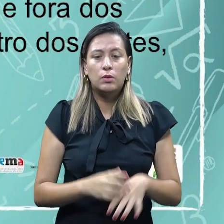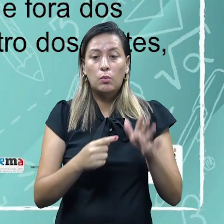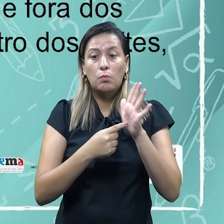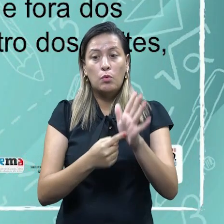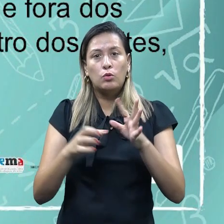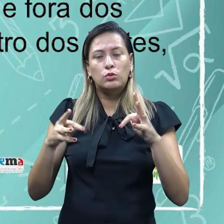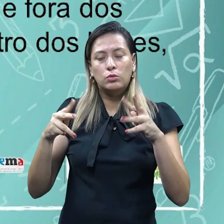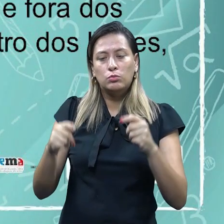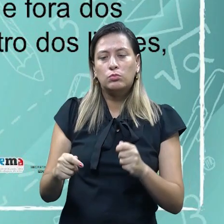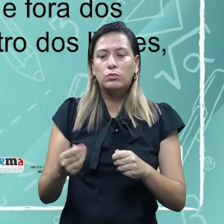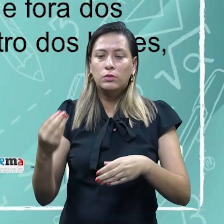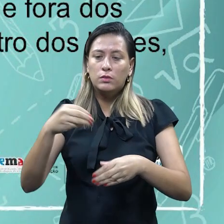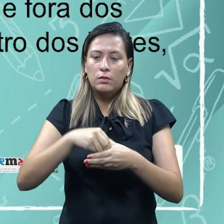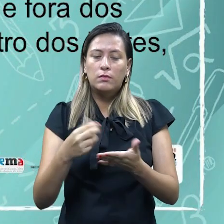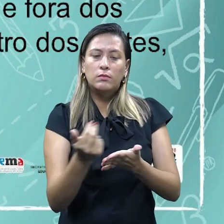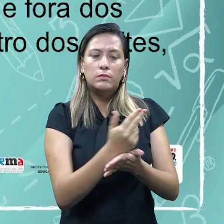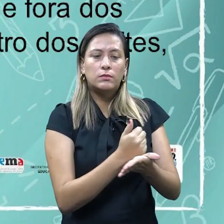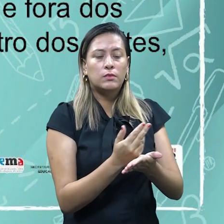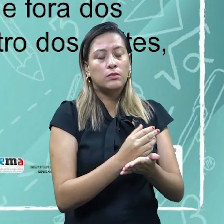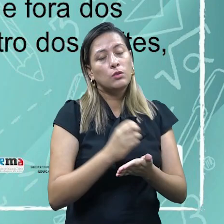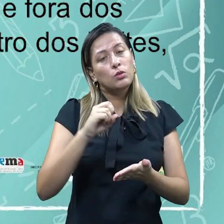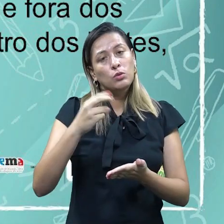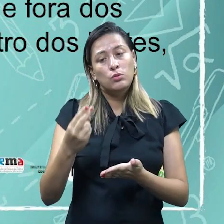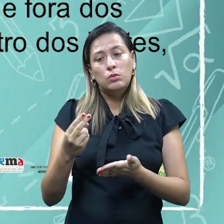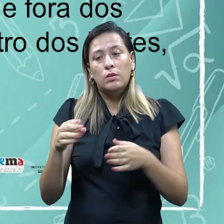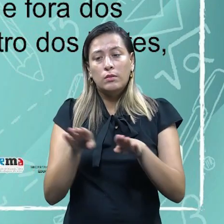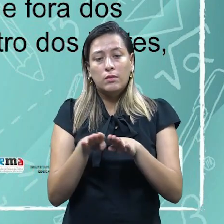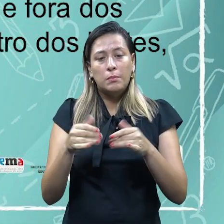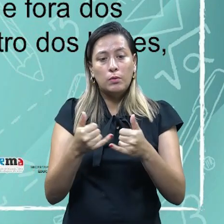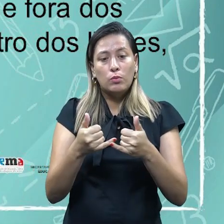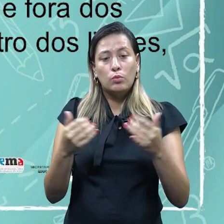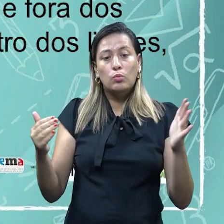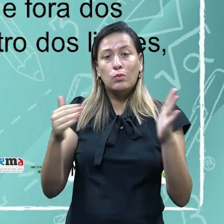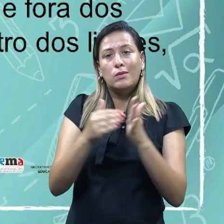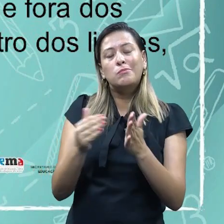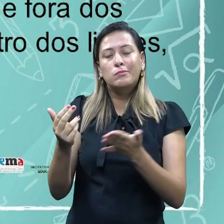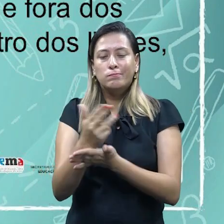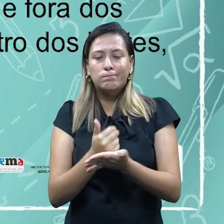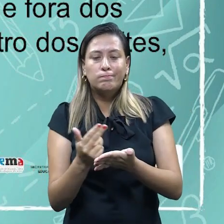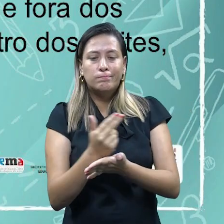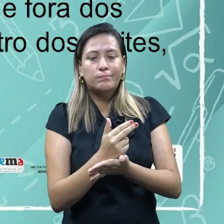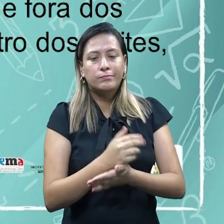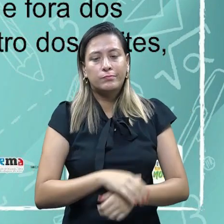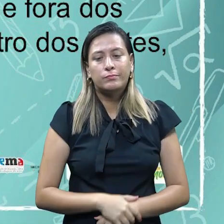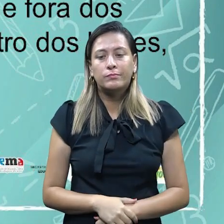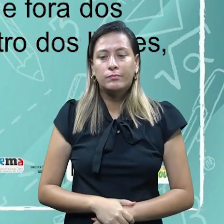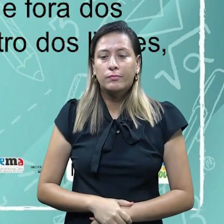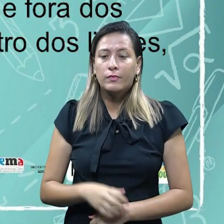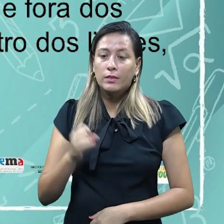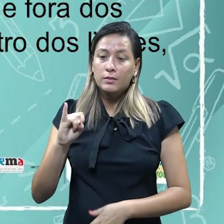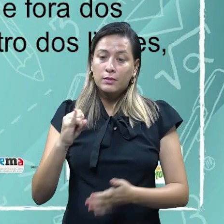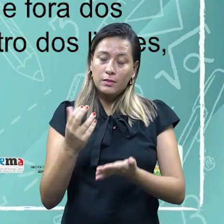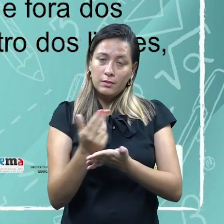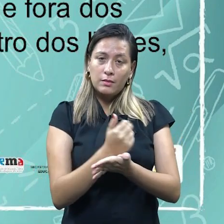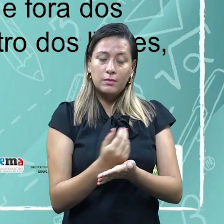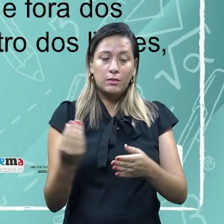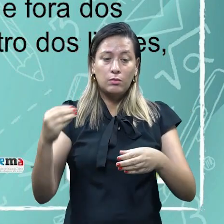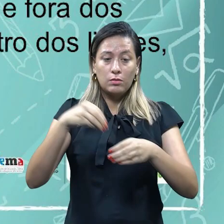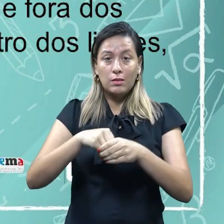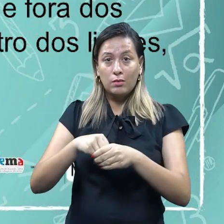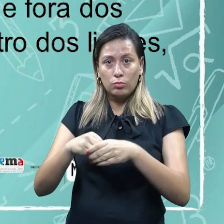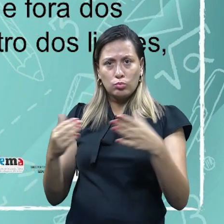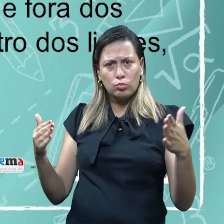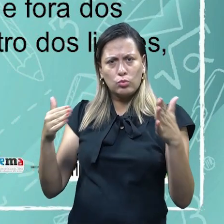All mostra tudo o que está dentro do desenho e fora dos limites do desenho. Se houver